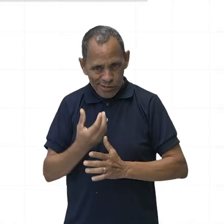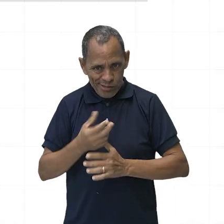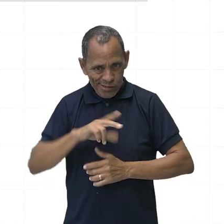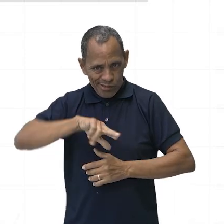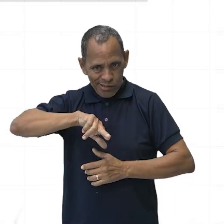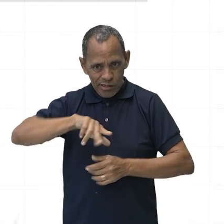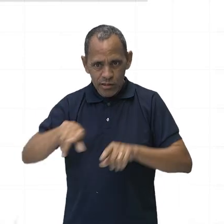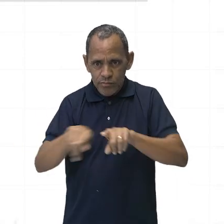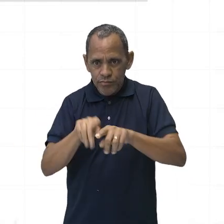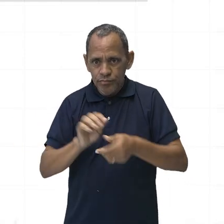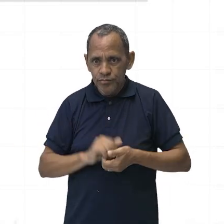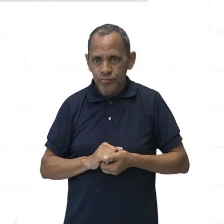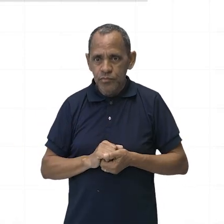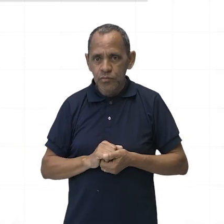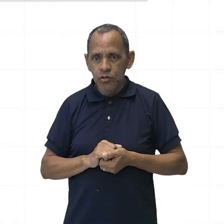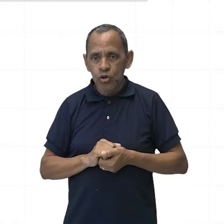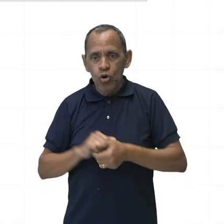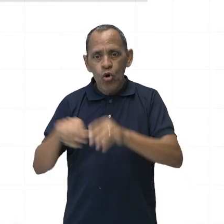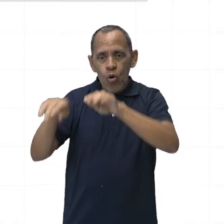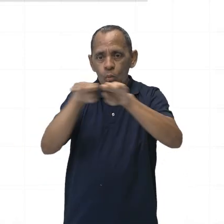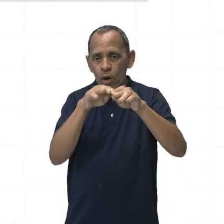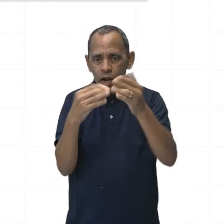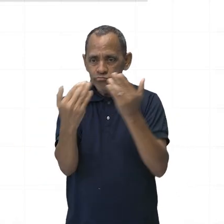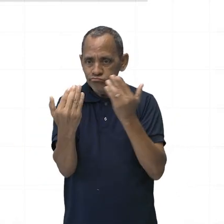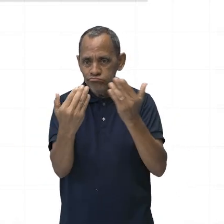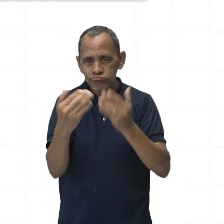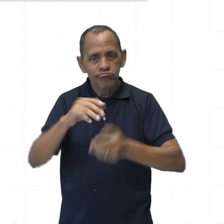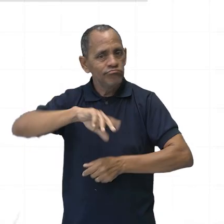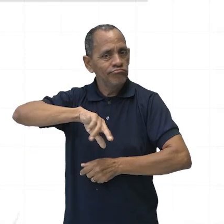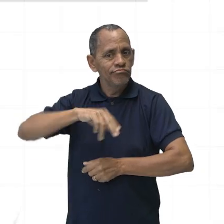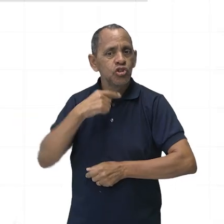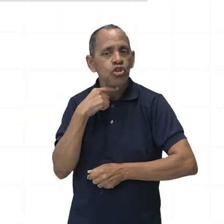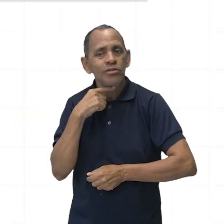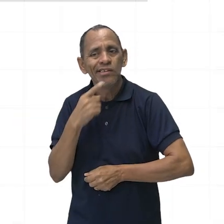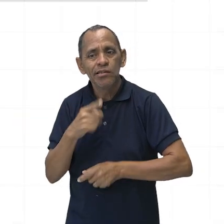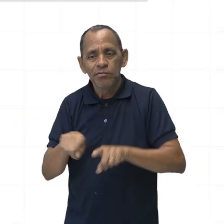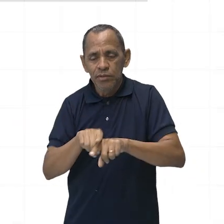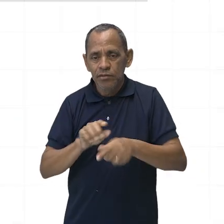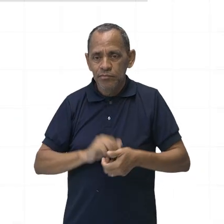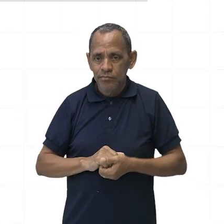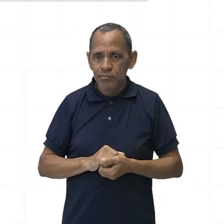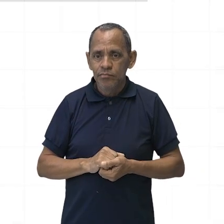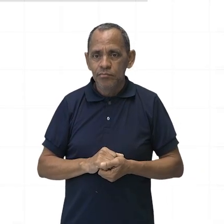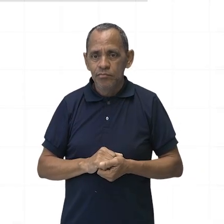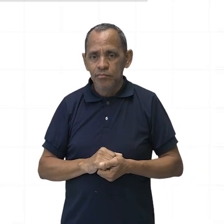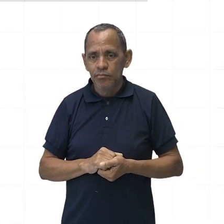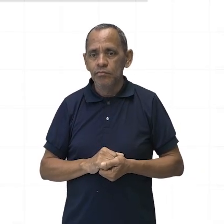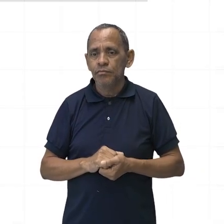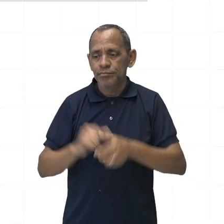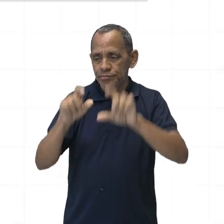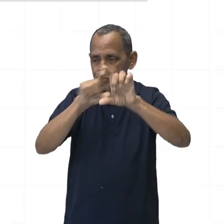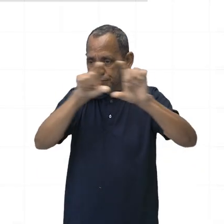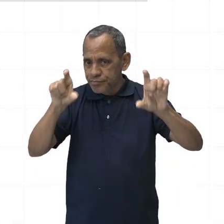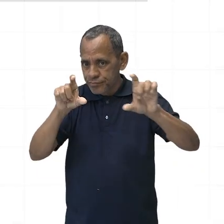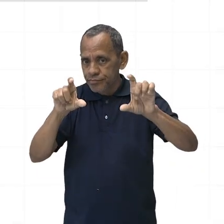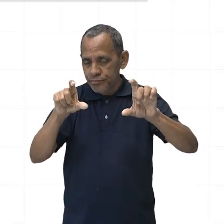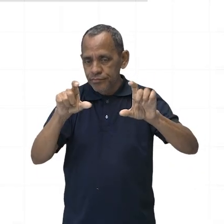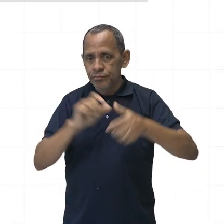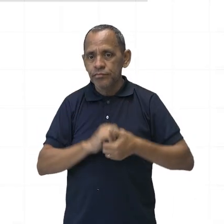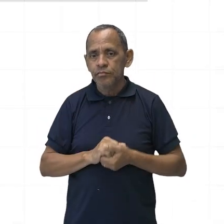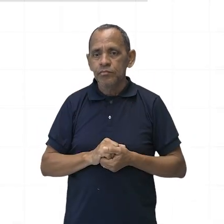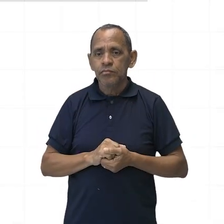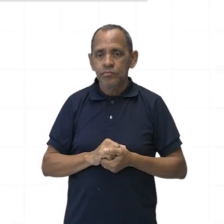nem é gerado, e ninguém é comparável a ele. Olha só que interessante. Na próxima cartela nós vamos ver uma explicação